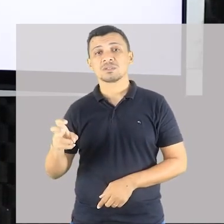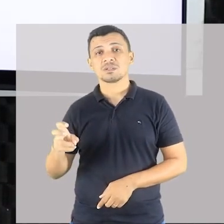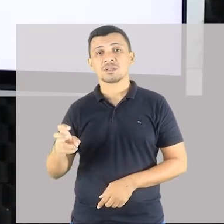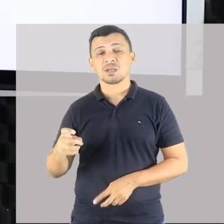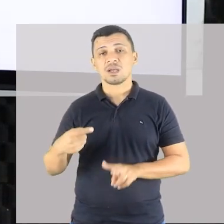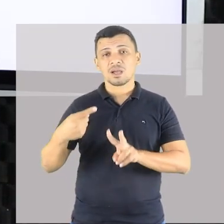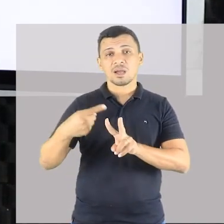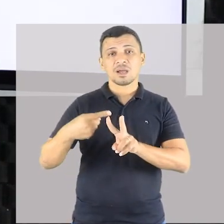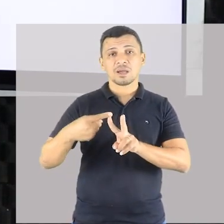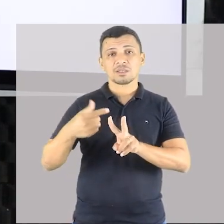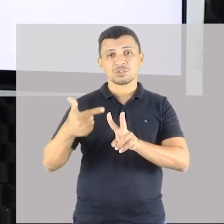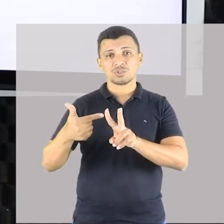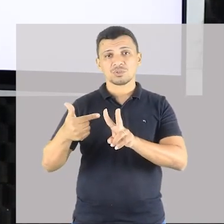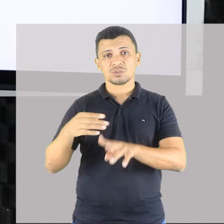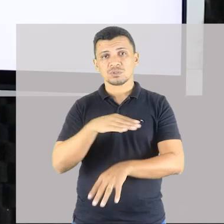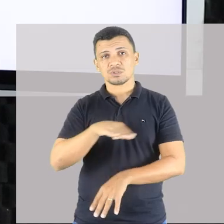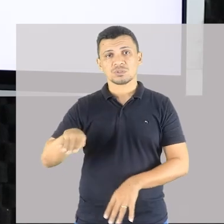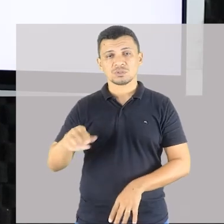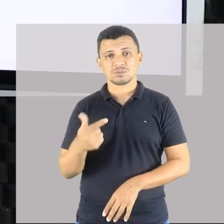sobre 2.